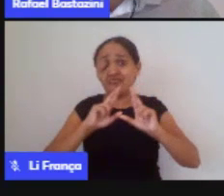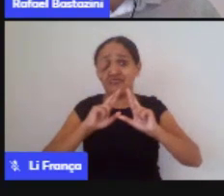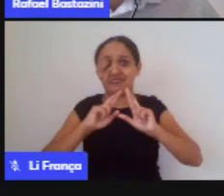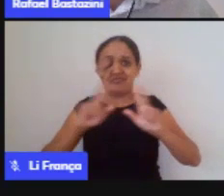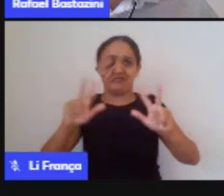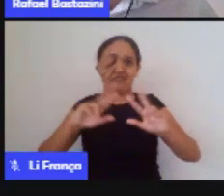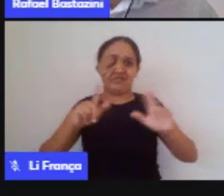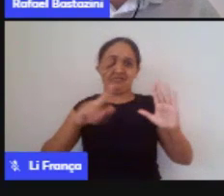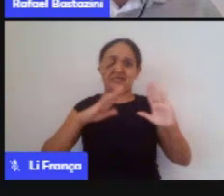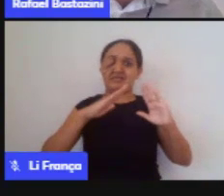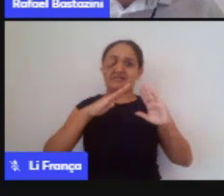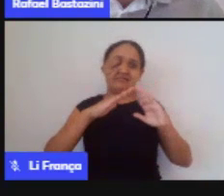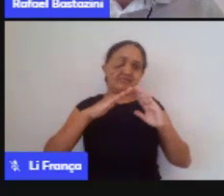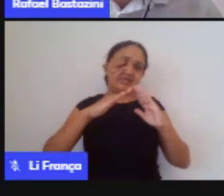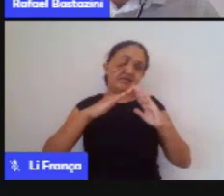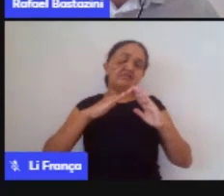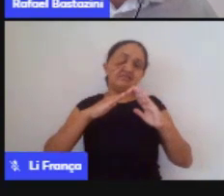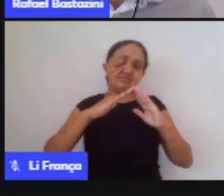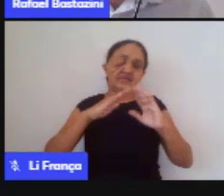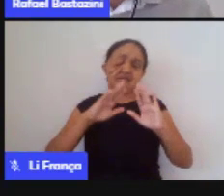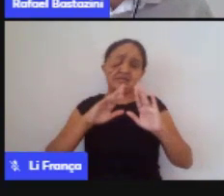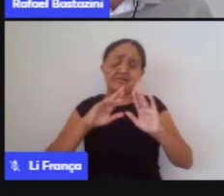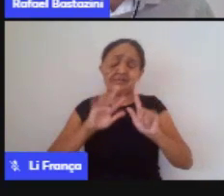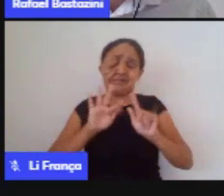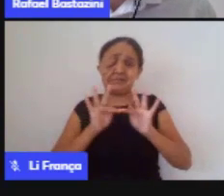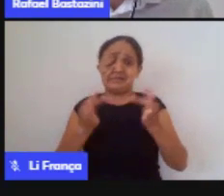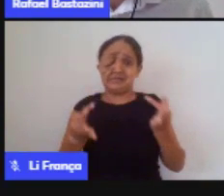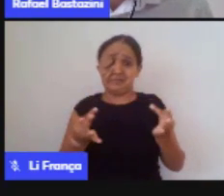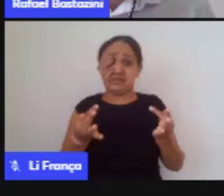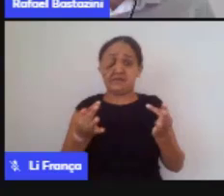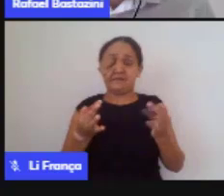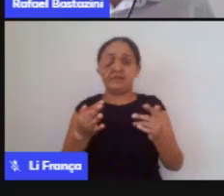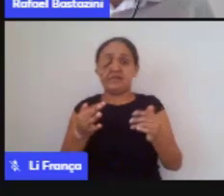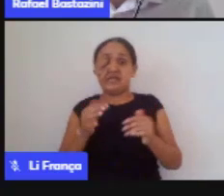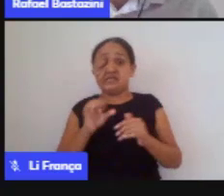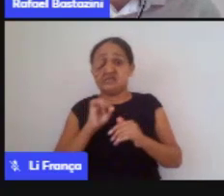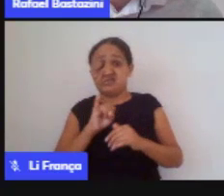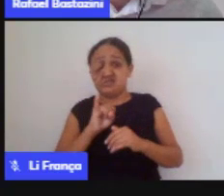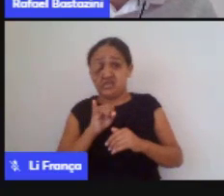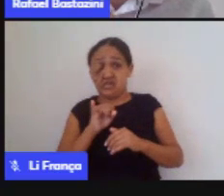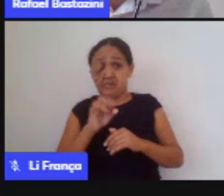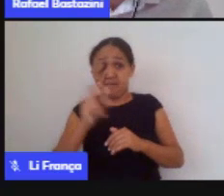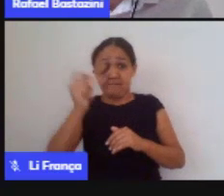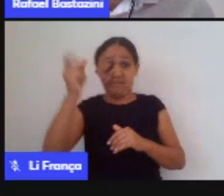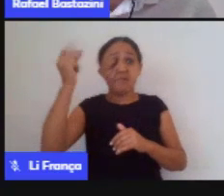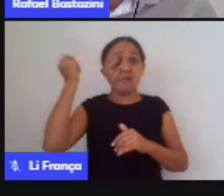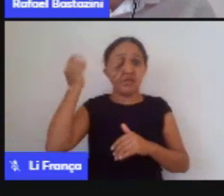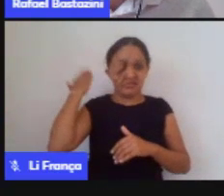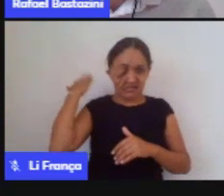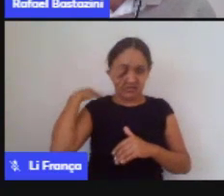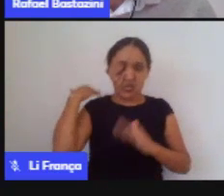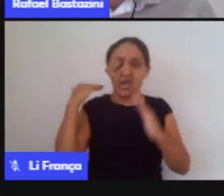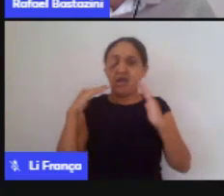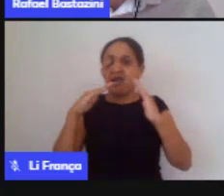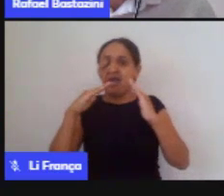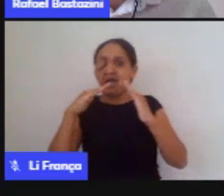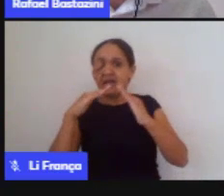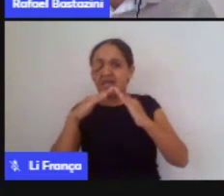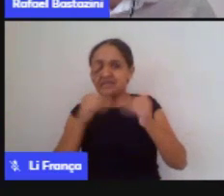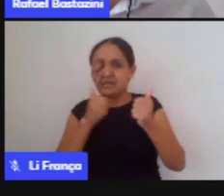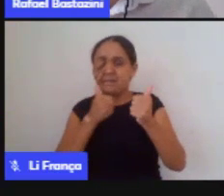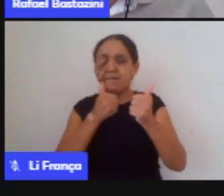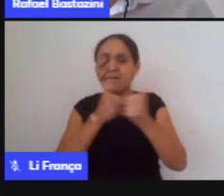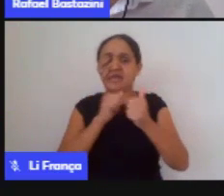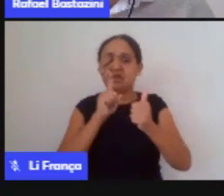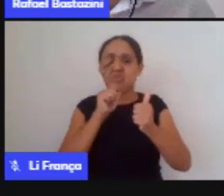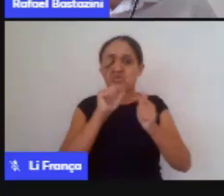maneiras, inclusive diferentes desse período. Se nesse período as ocupações elas ocorriam em áreas de córrego, de fundo de